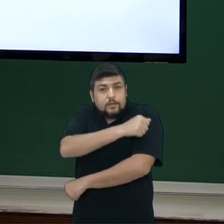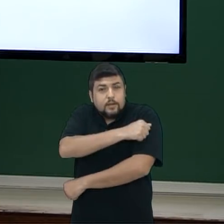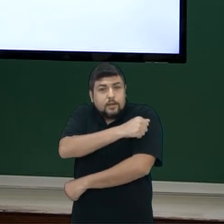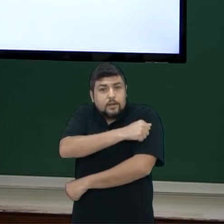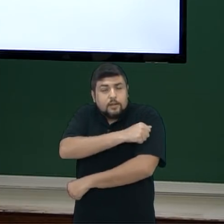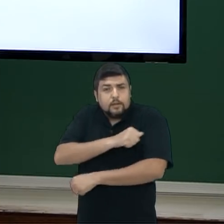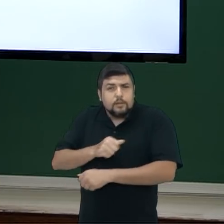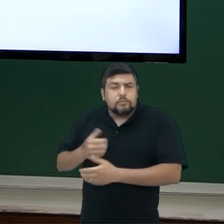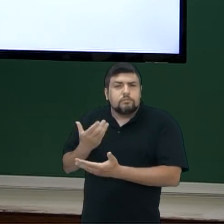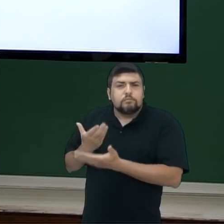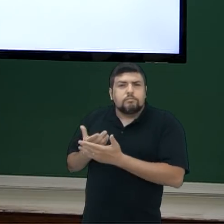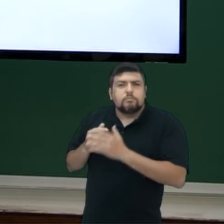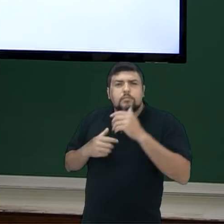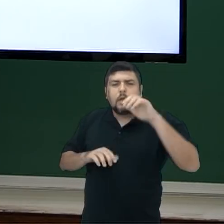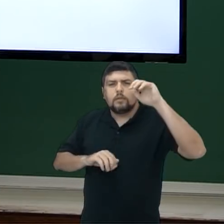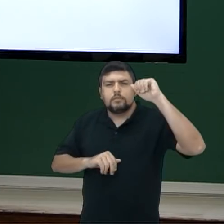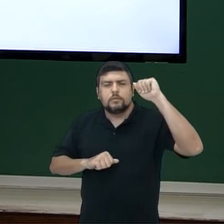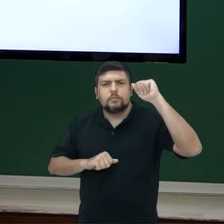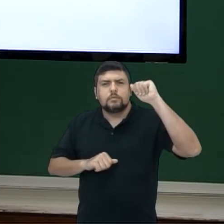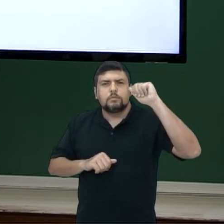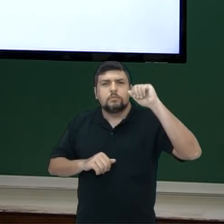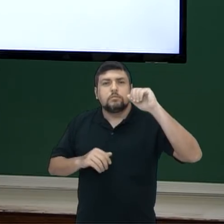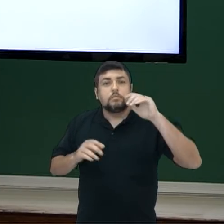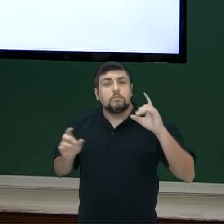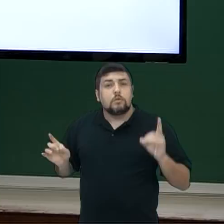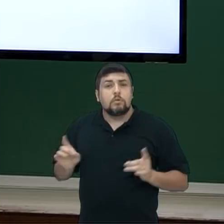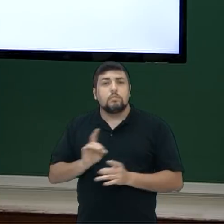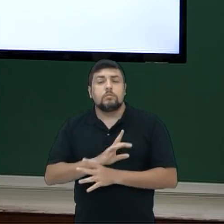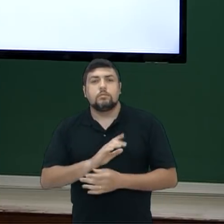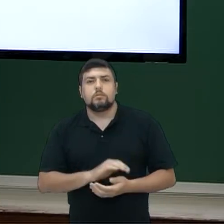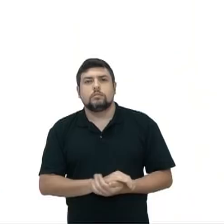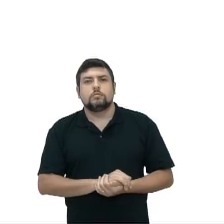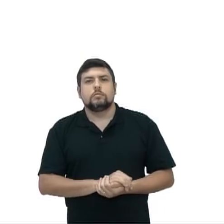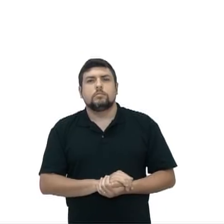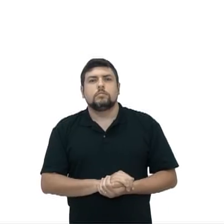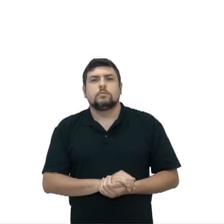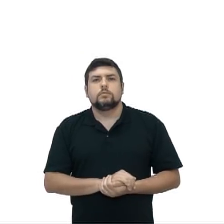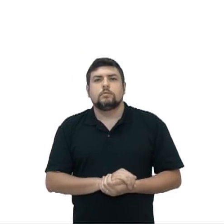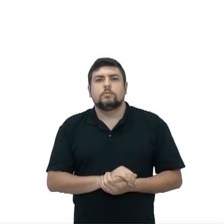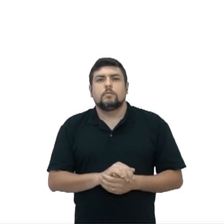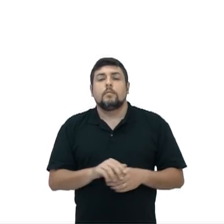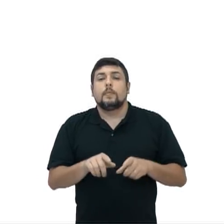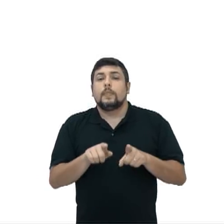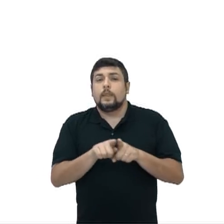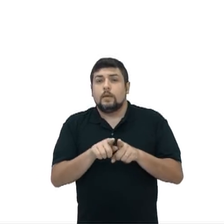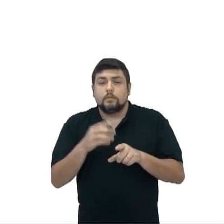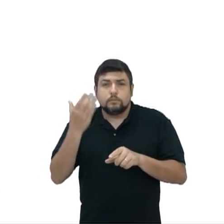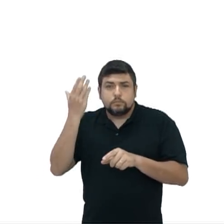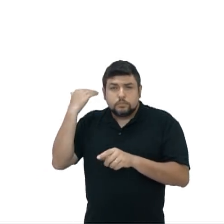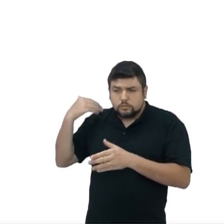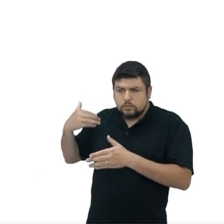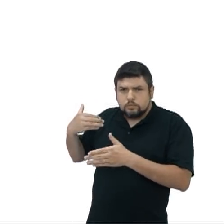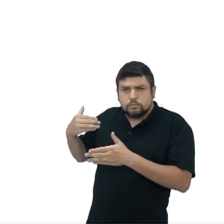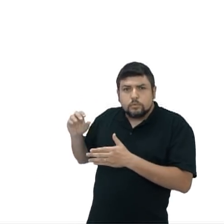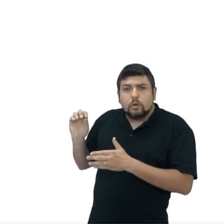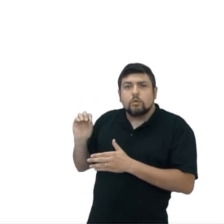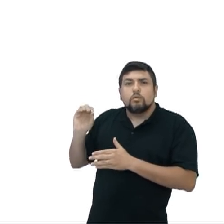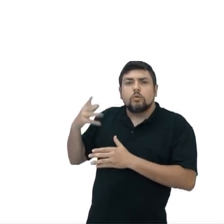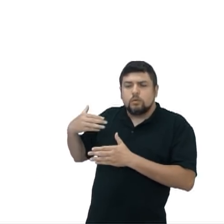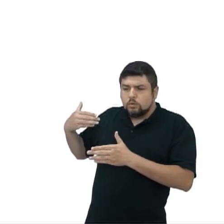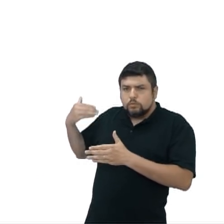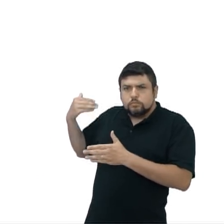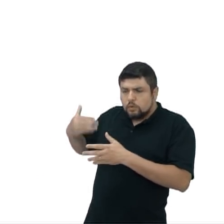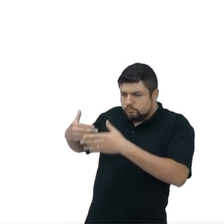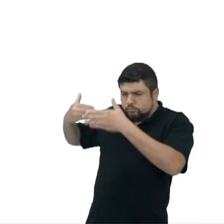não faz mais isso. Então, coisas que já aconteceram. Eu uso também para uma ação completa completa no passado. He broke his